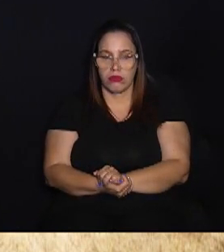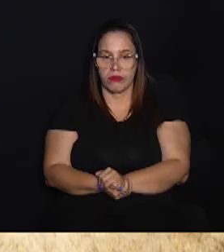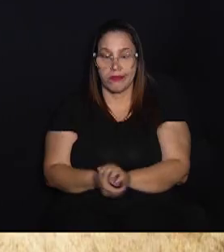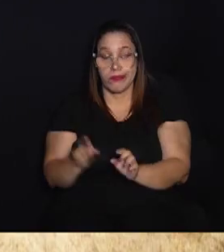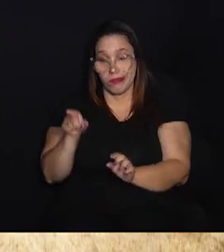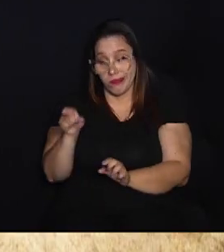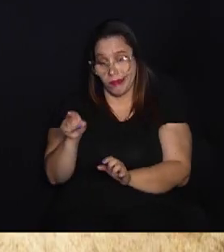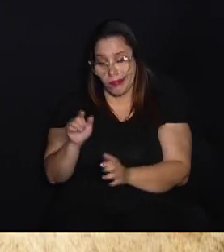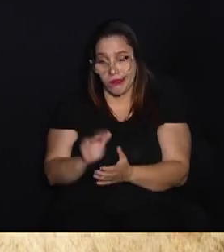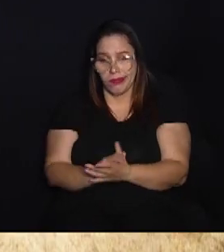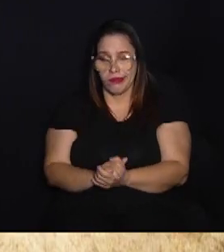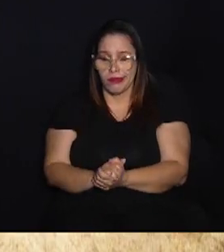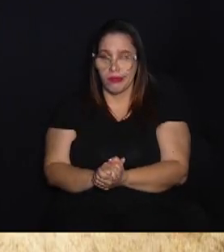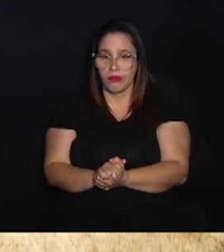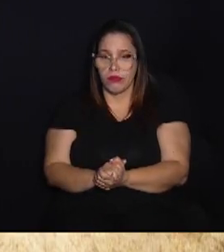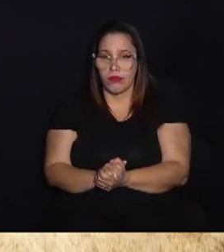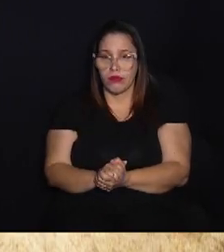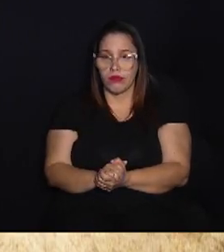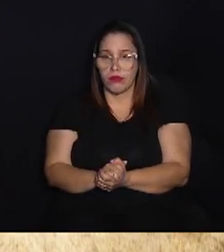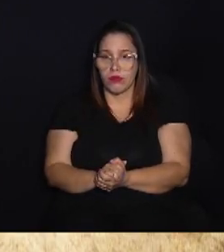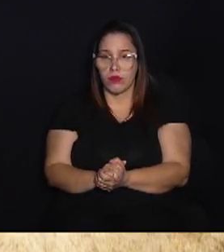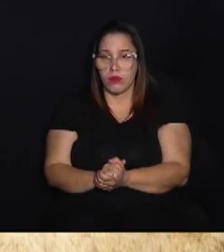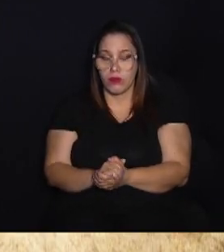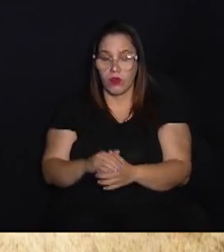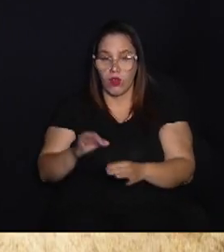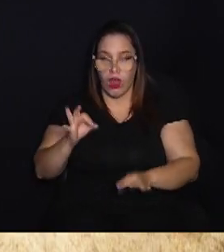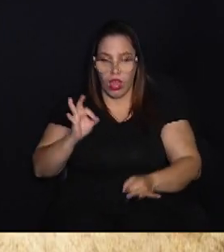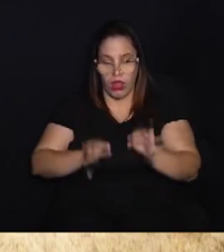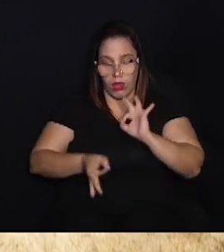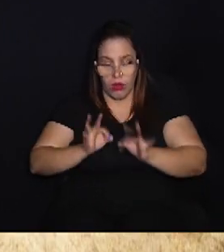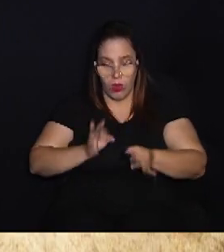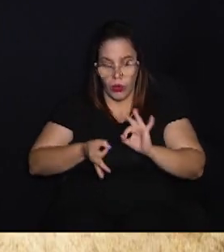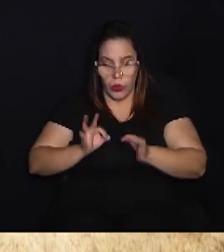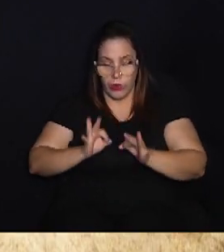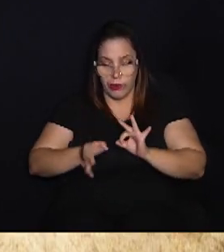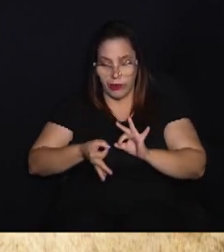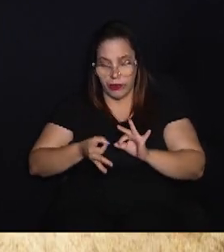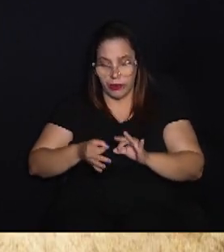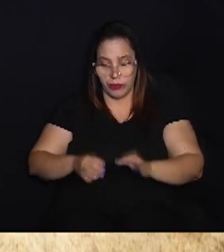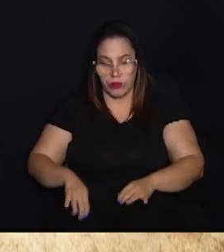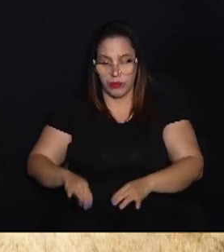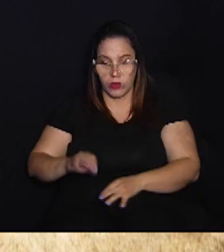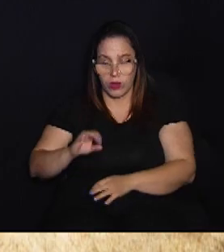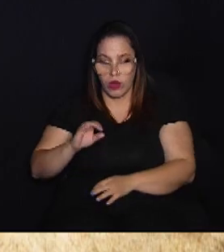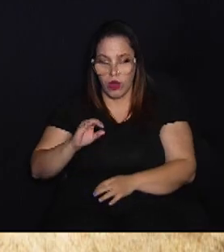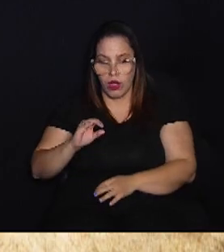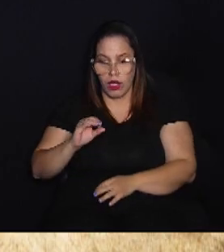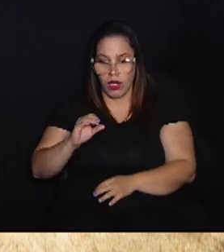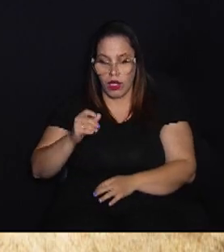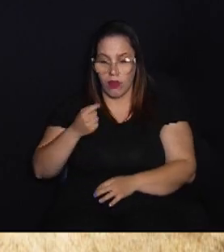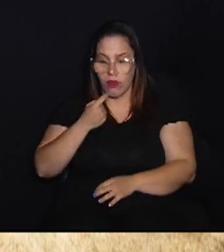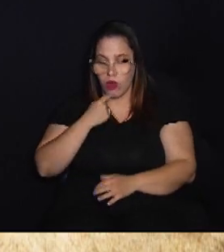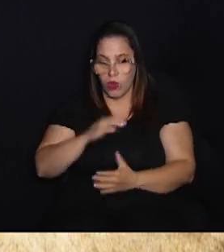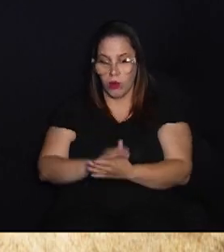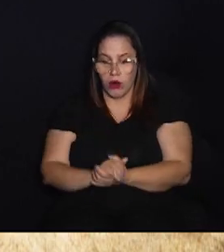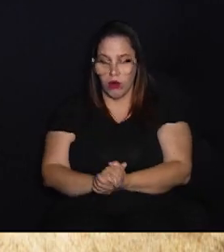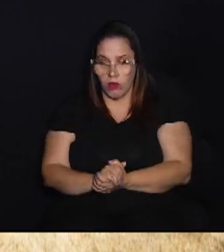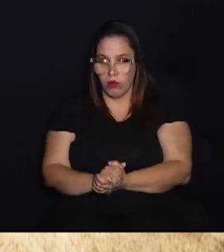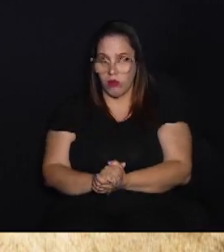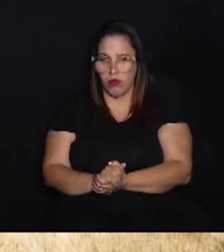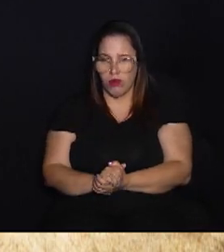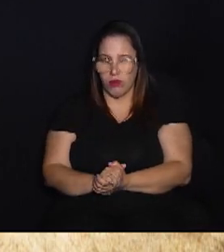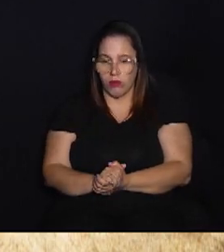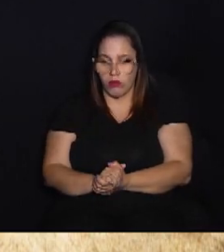estavam no Tribunal de Justiça de São Paulo, da comarca de Campinas, né?